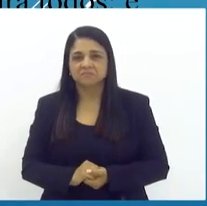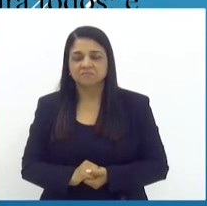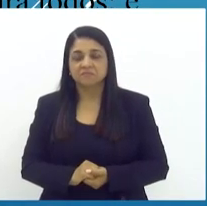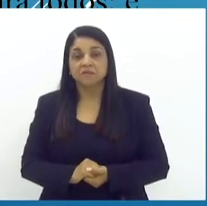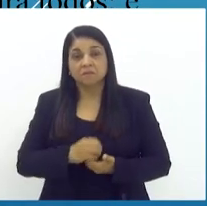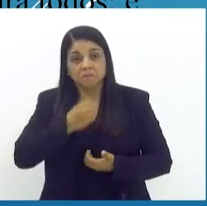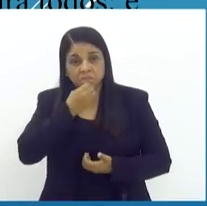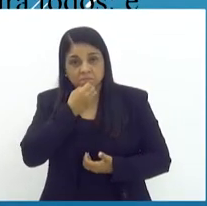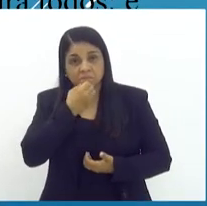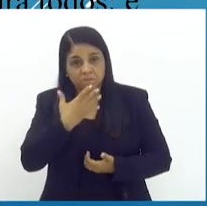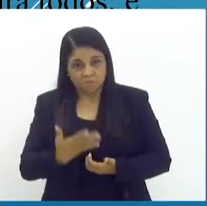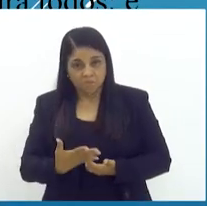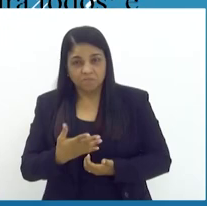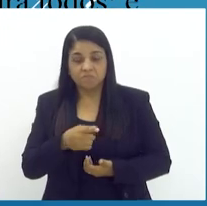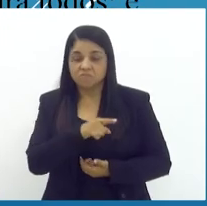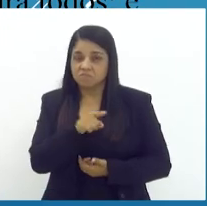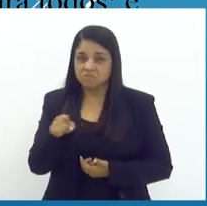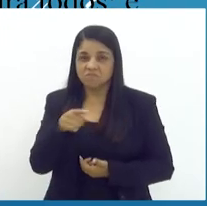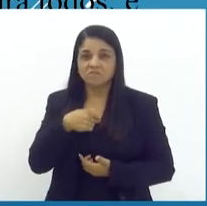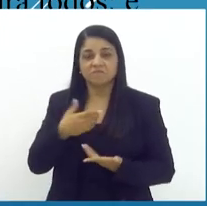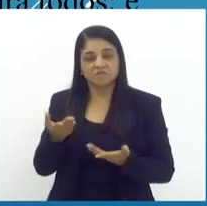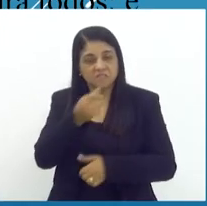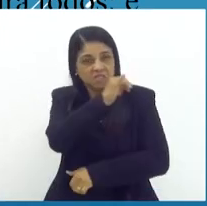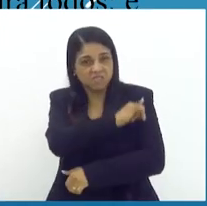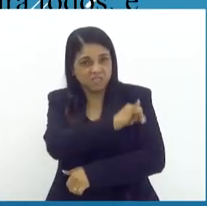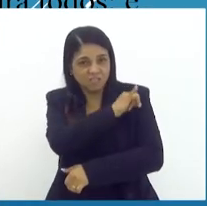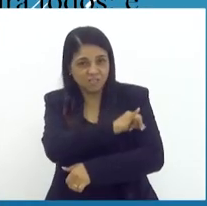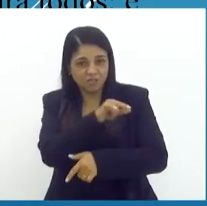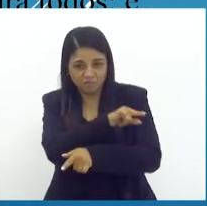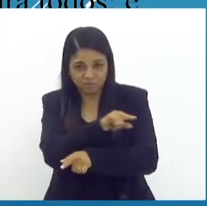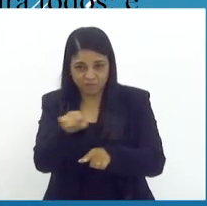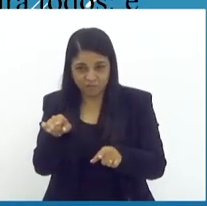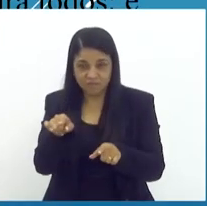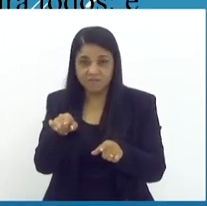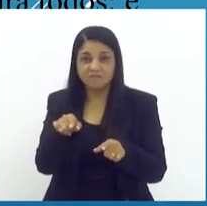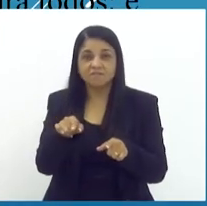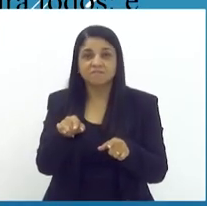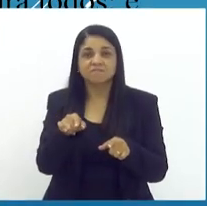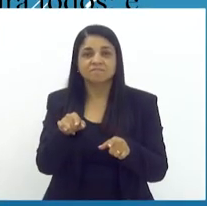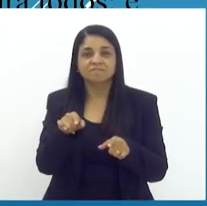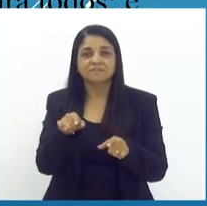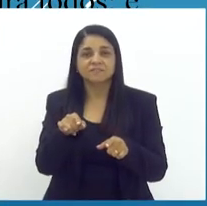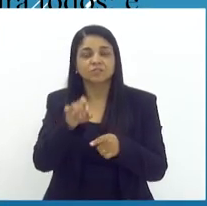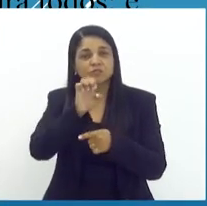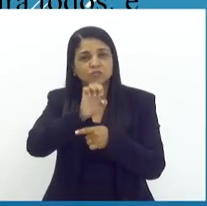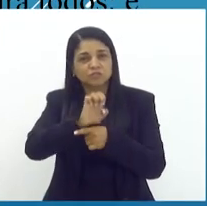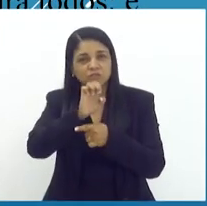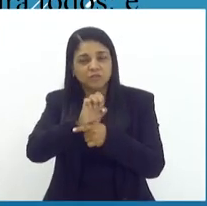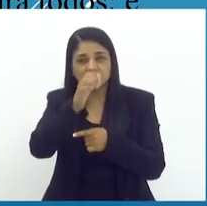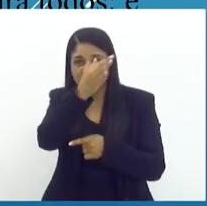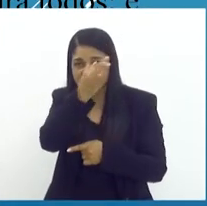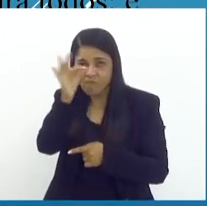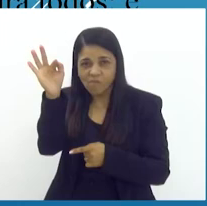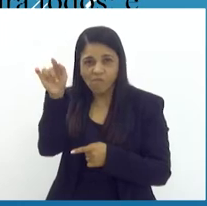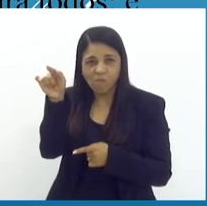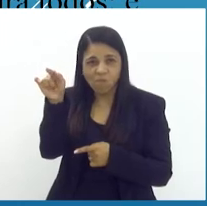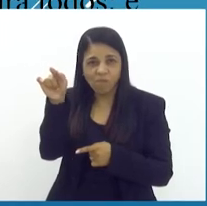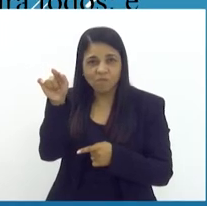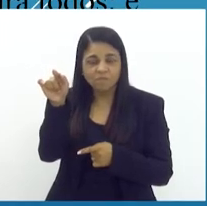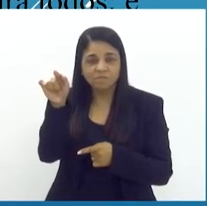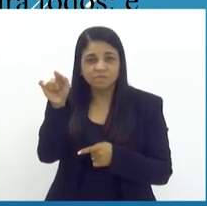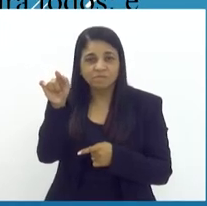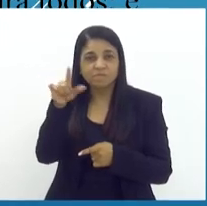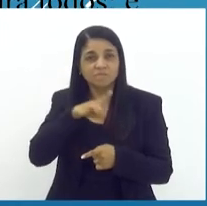bom detalhe que eu vi vocês falando aqui do Rio de Janeiro do programa que vocês vão ter mas não ainda no estado Negativo você imagina cada um de menos